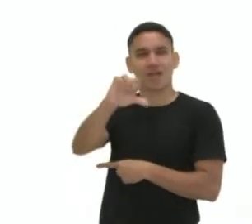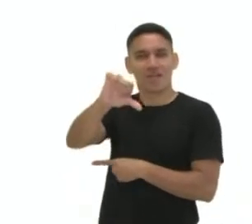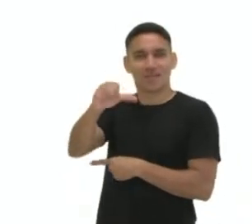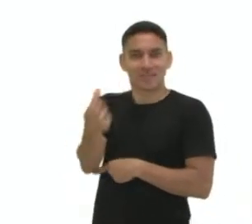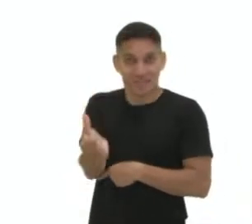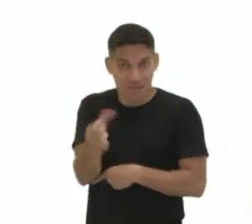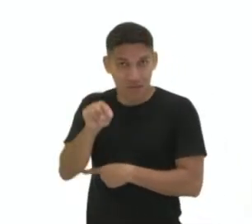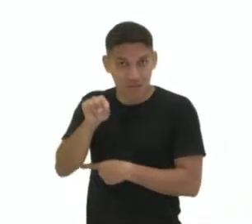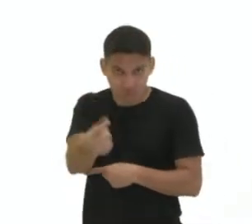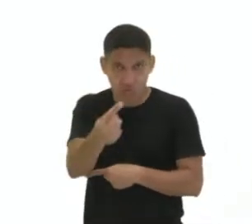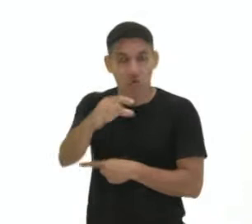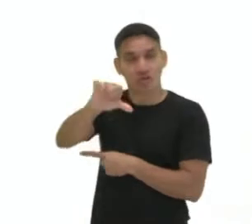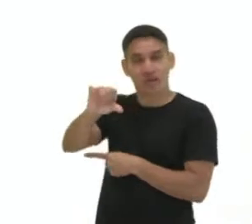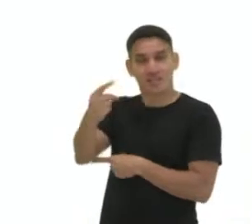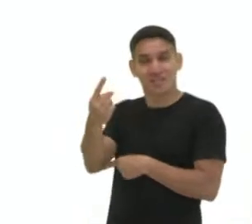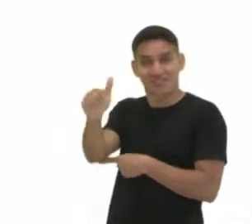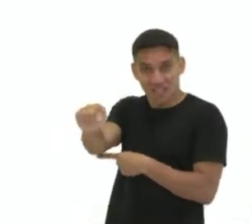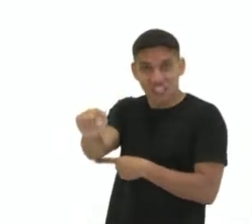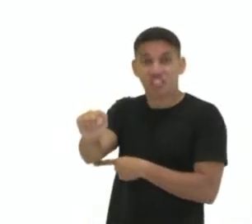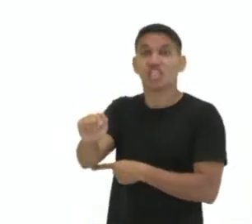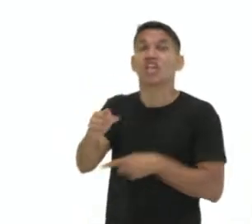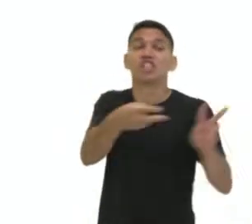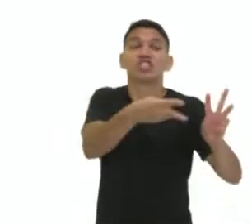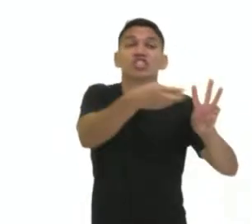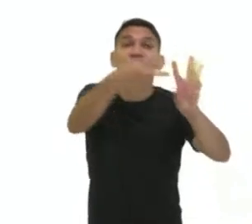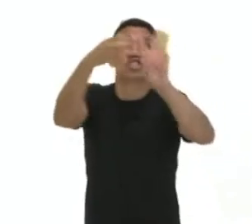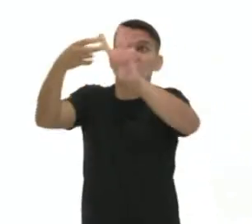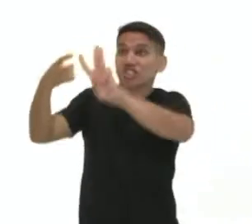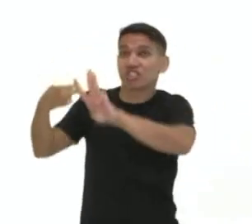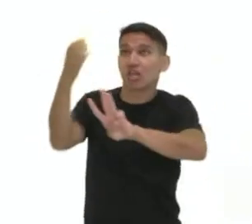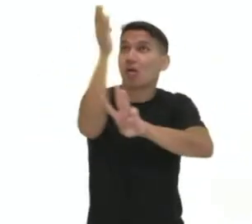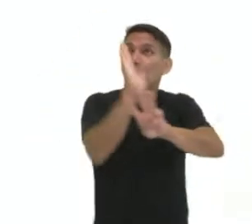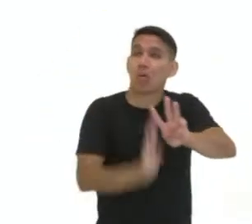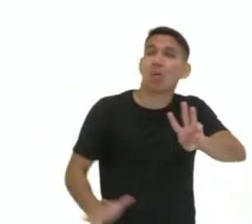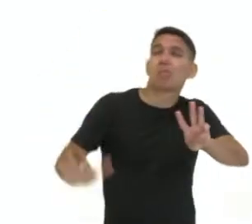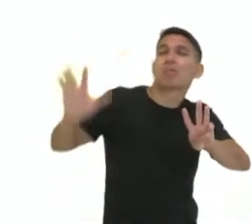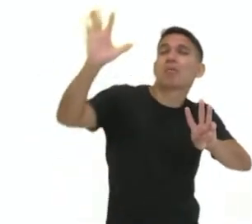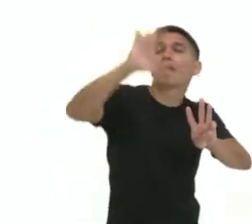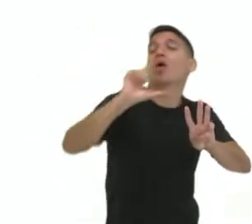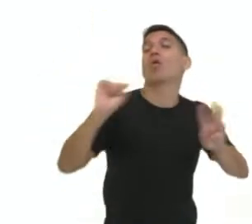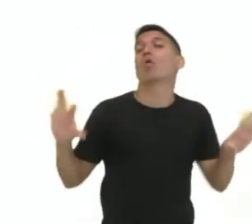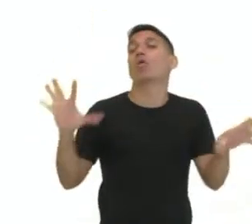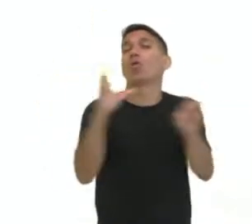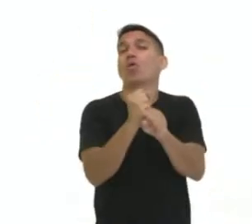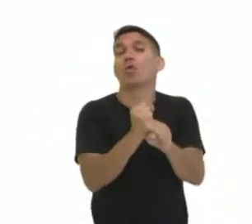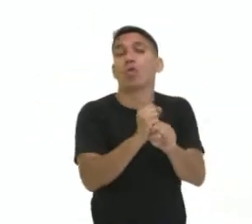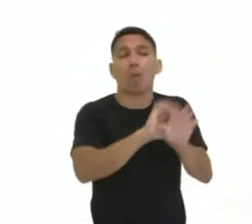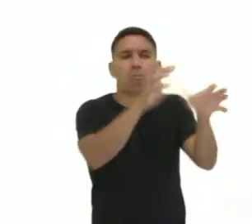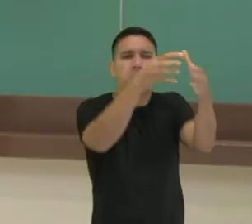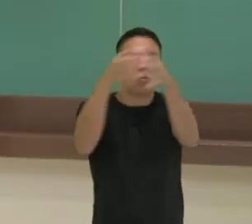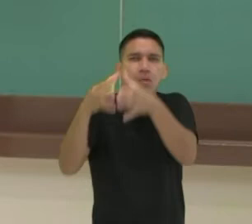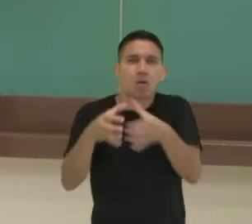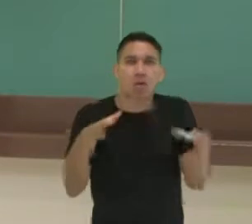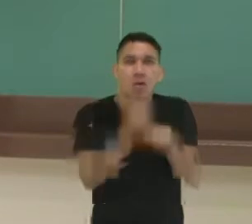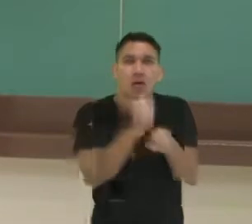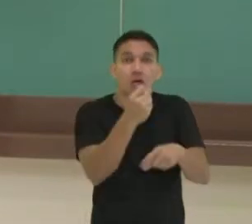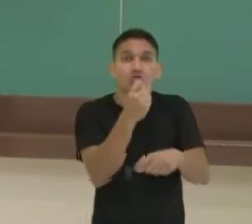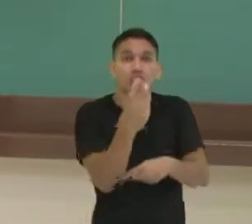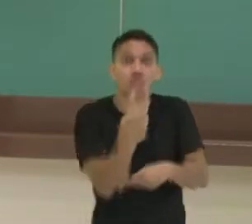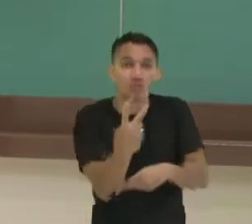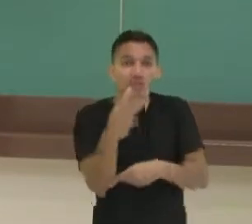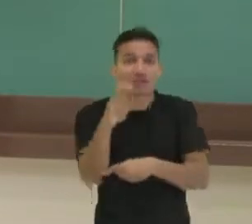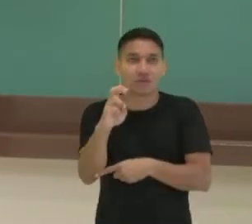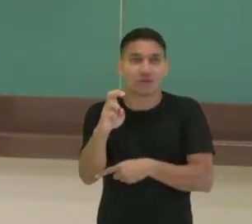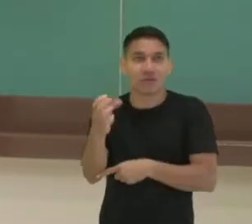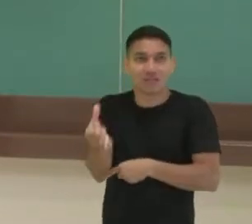896.917 indígenas, pertencente, vejam bem, a 256 povos, falantes